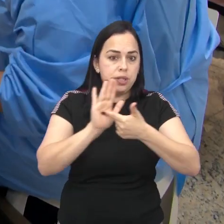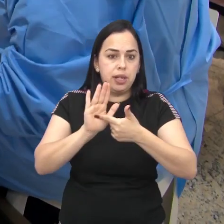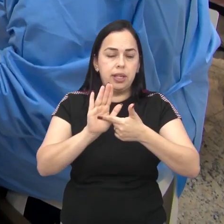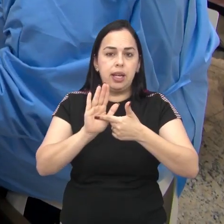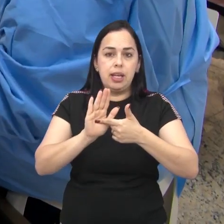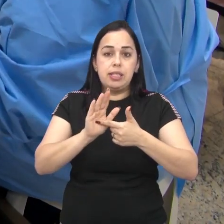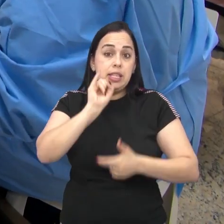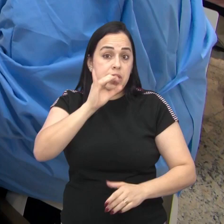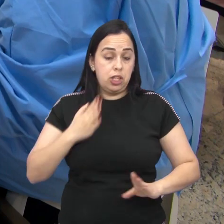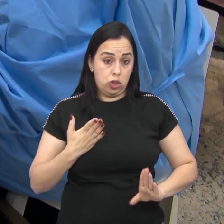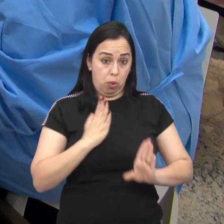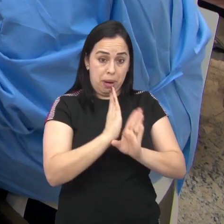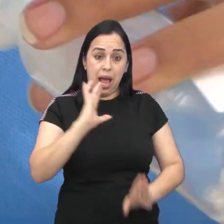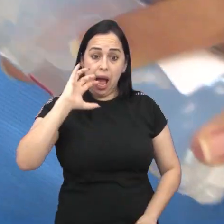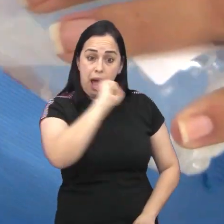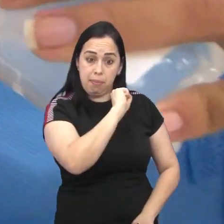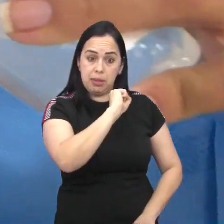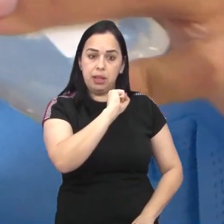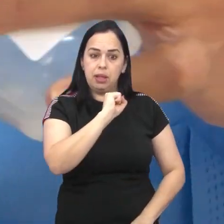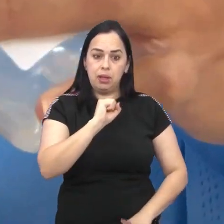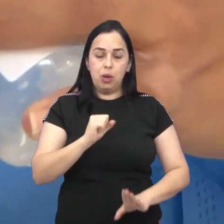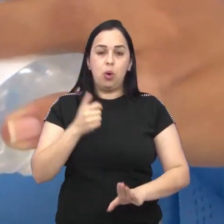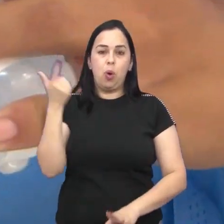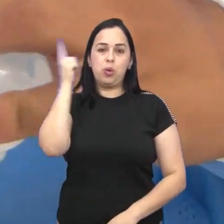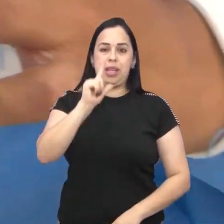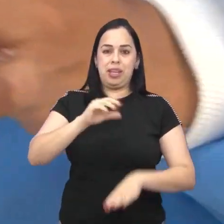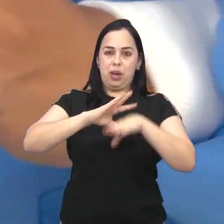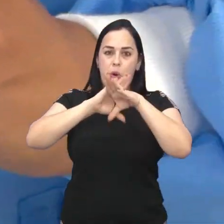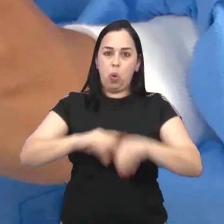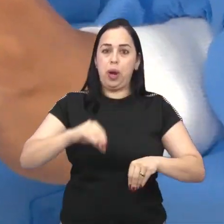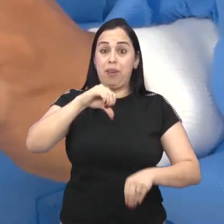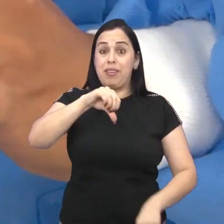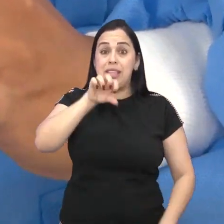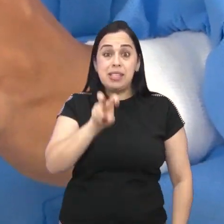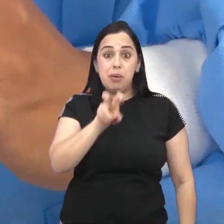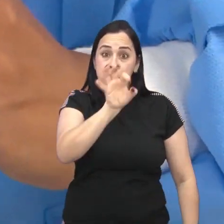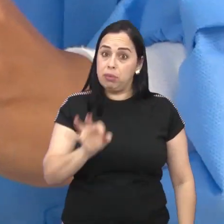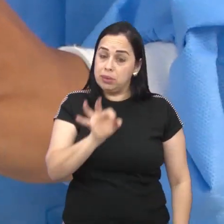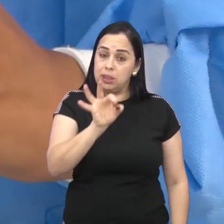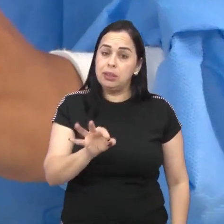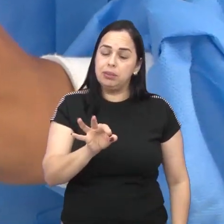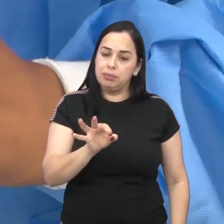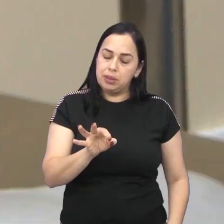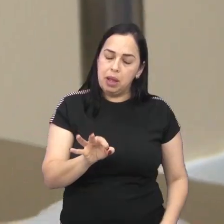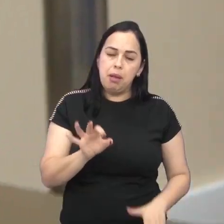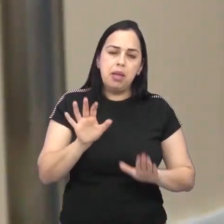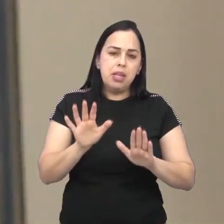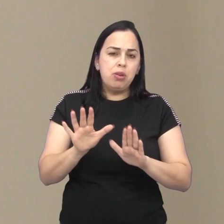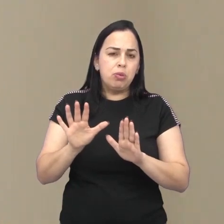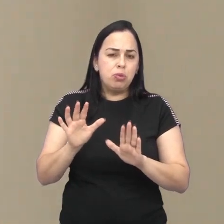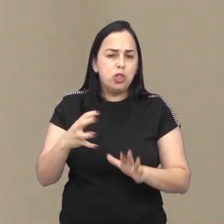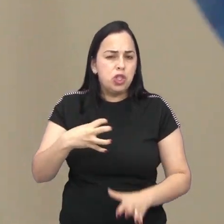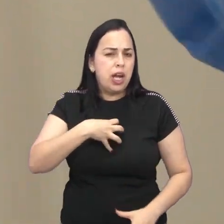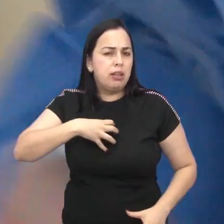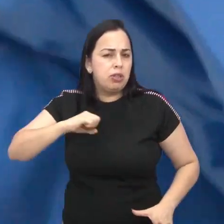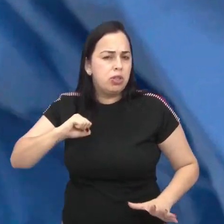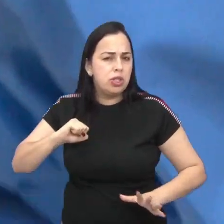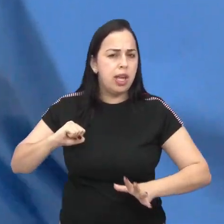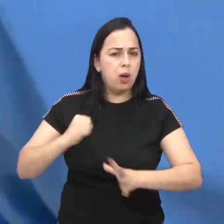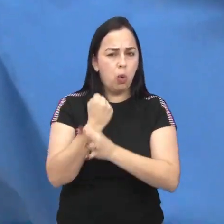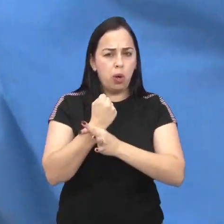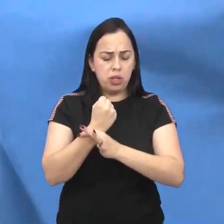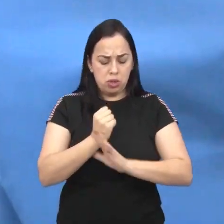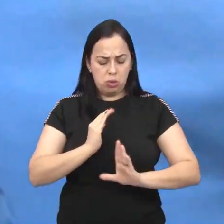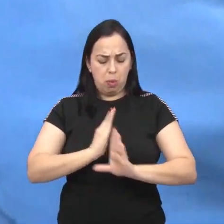com o diagnóstico precoce, as chances de cura chegam a 95%. E a forma mais segura